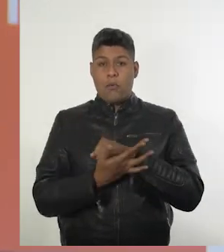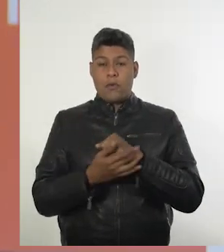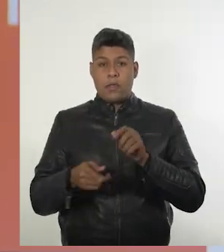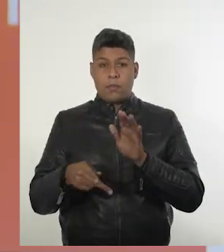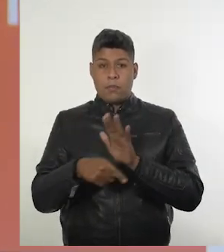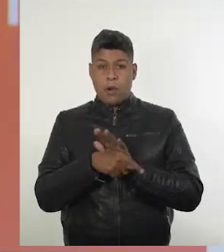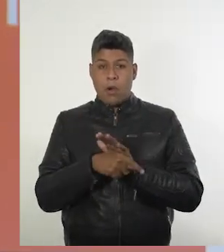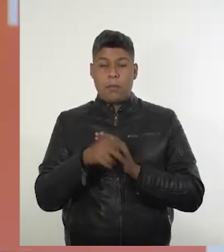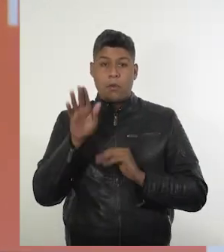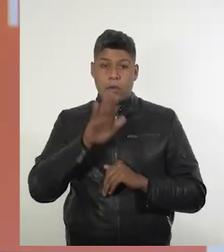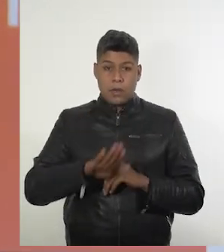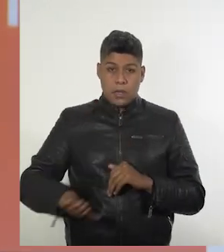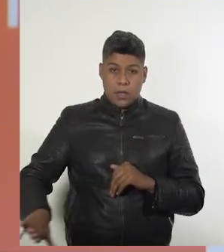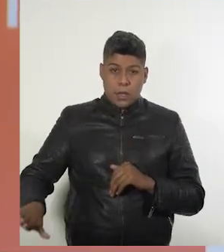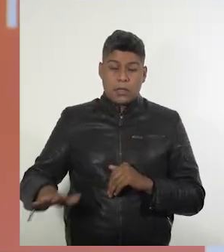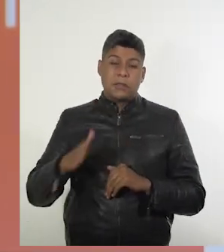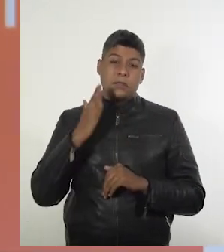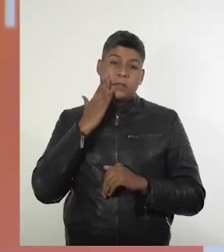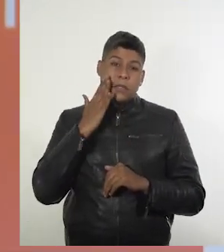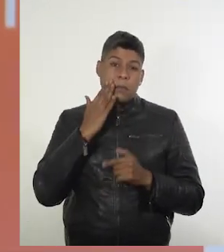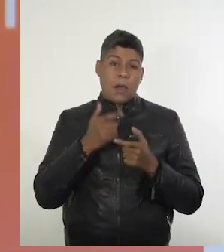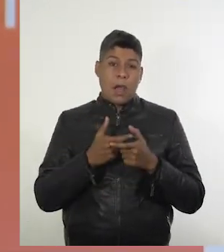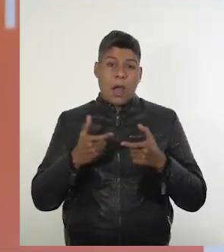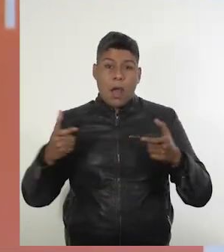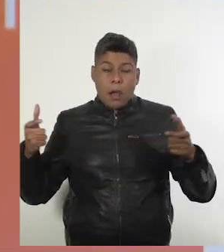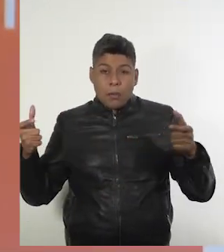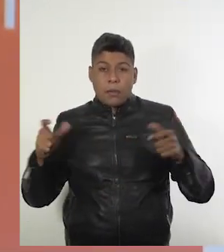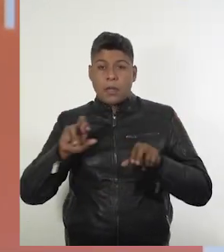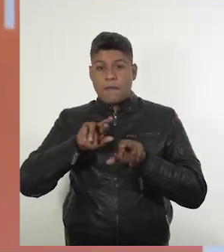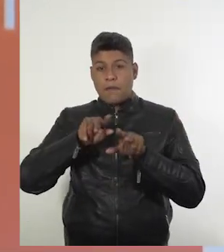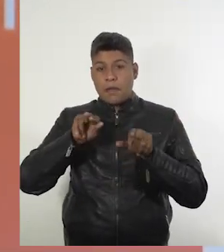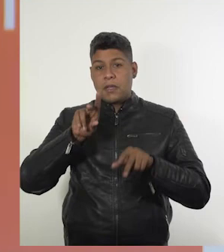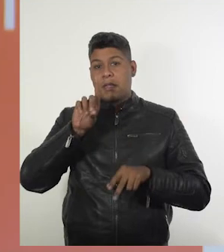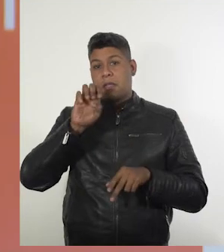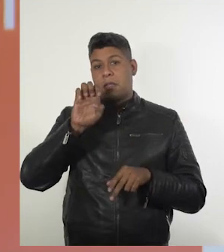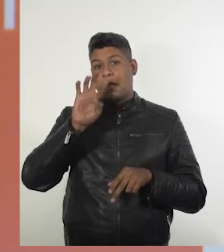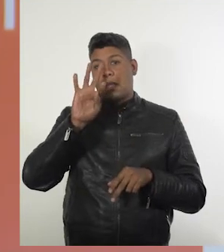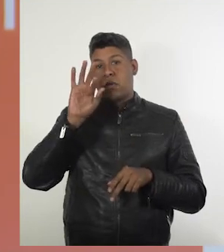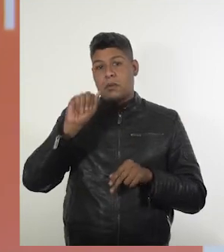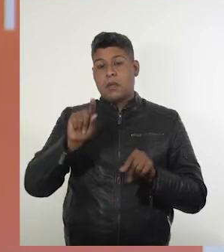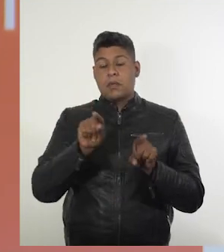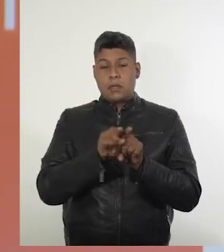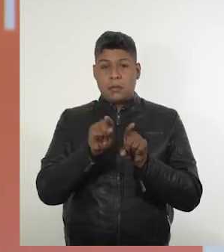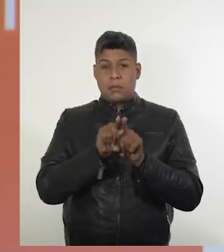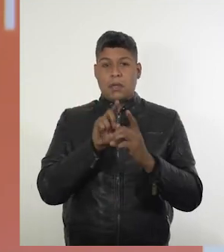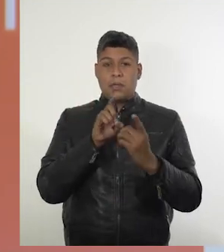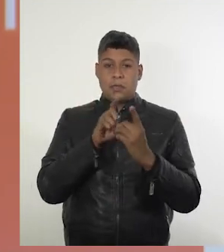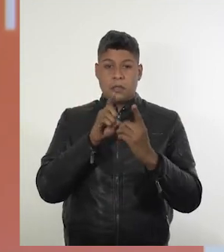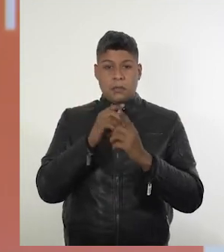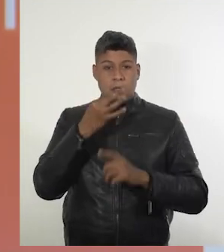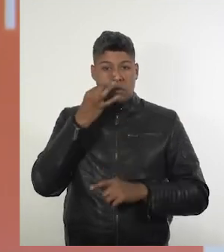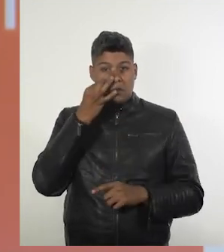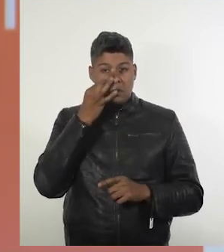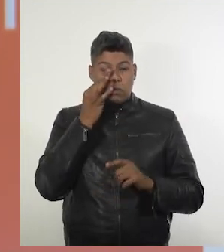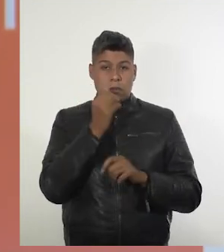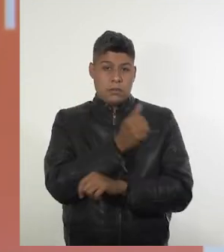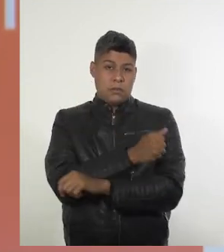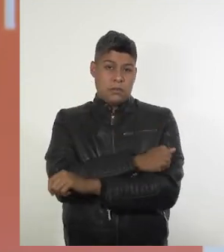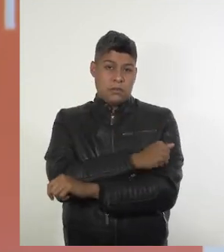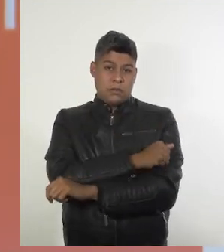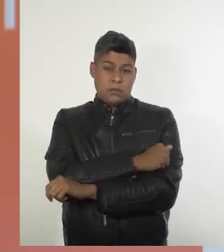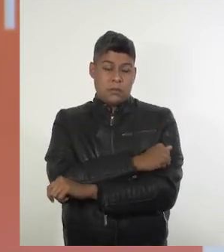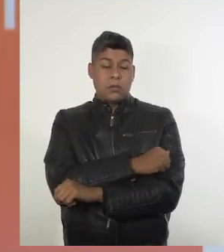pediátricos, dada a iminência de aumento de casos da variante Delta e a ampliação do atendimento presencial de estudantes?